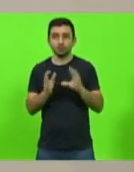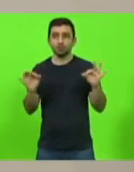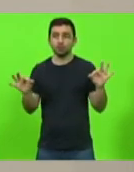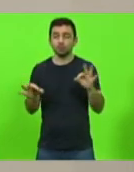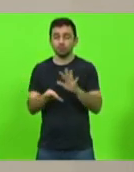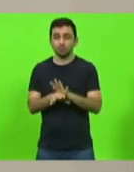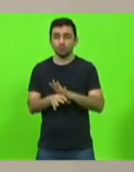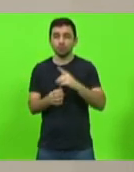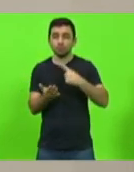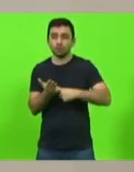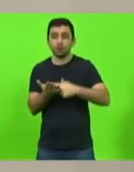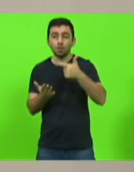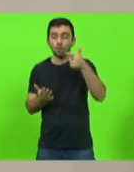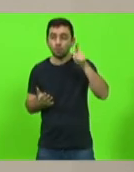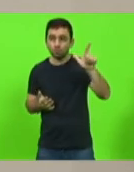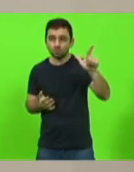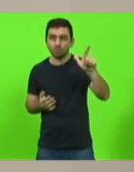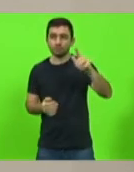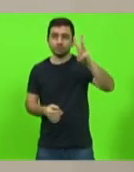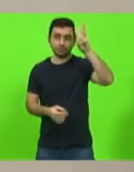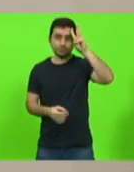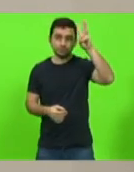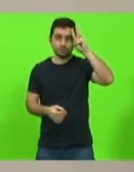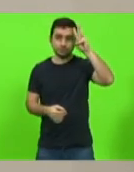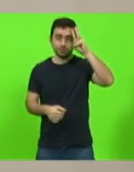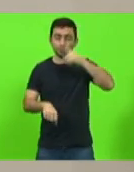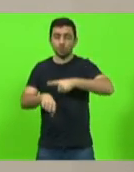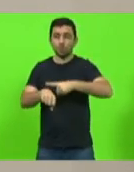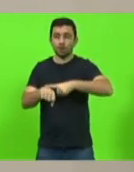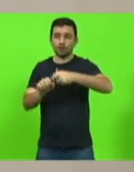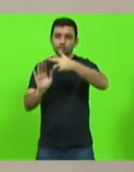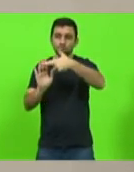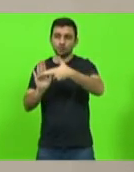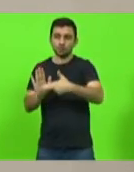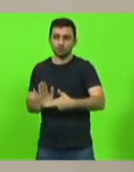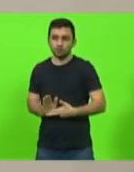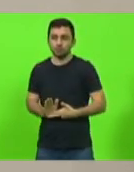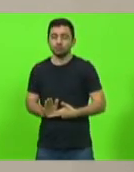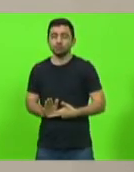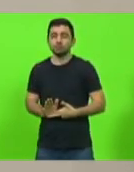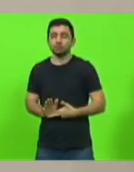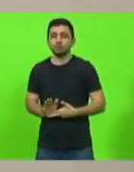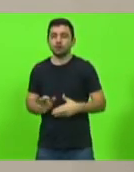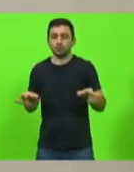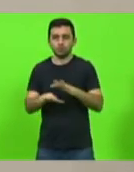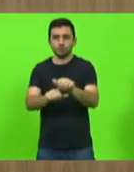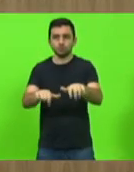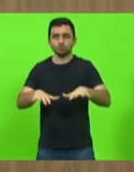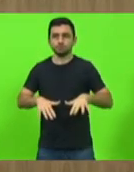convoca outra ordinária para terça-feira no horário regimental. Está encerrada a sessão. Obrigado. Obrigado.